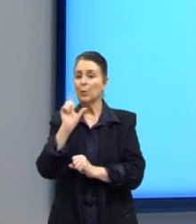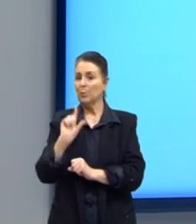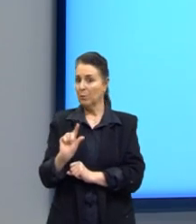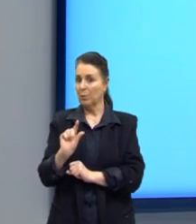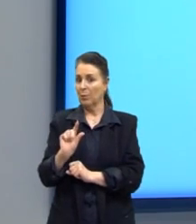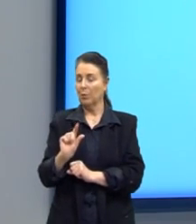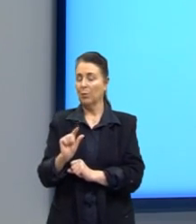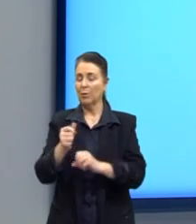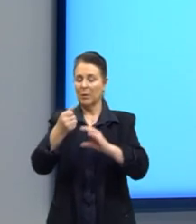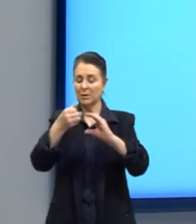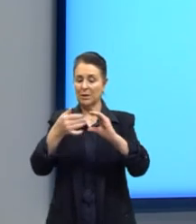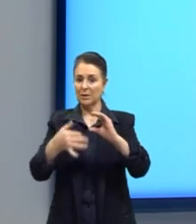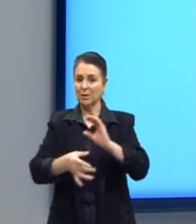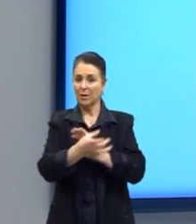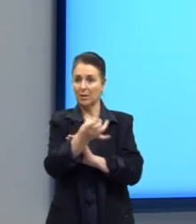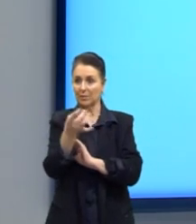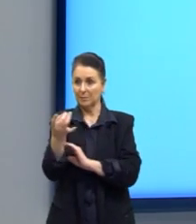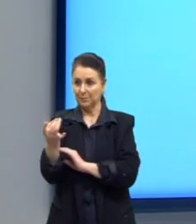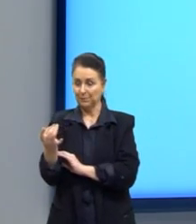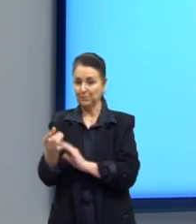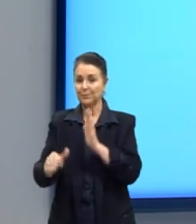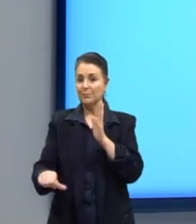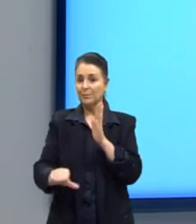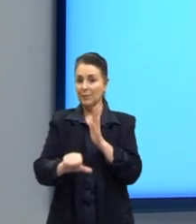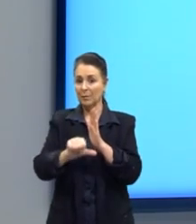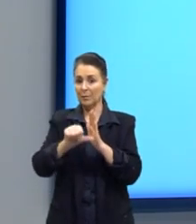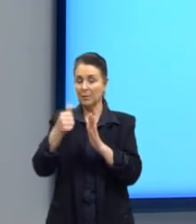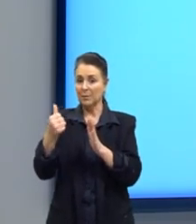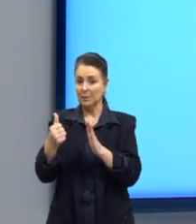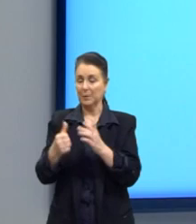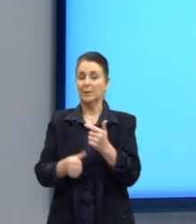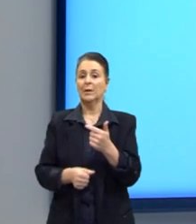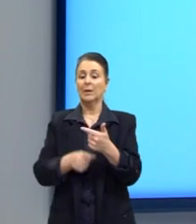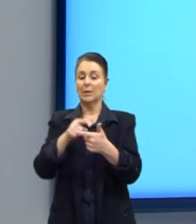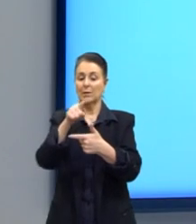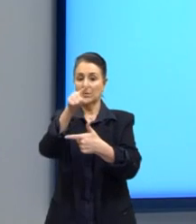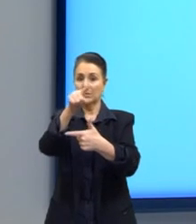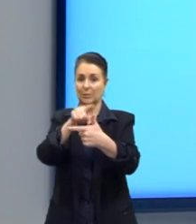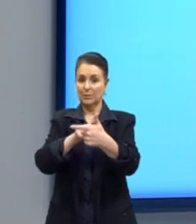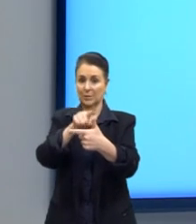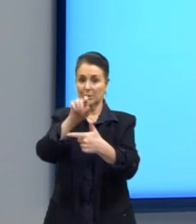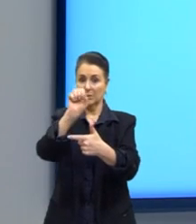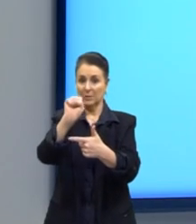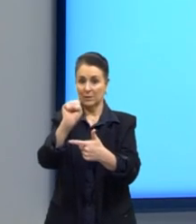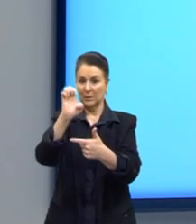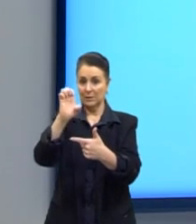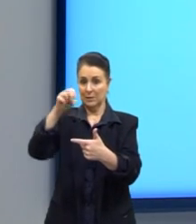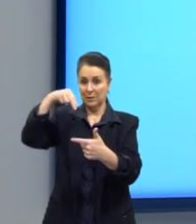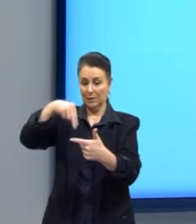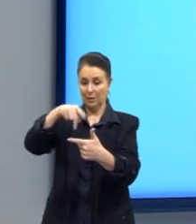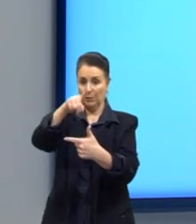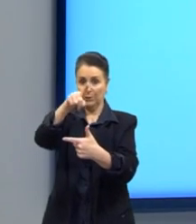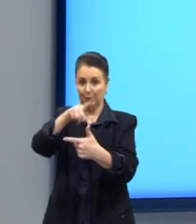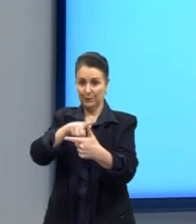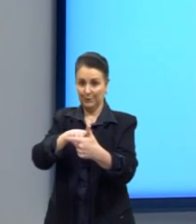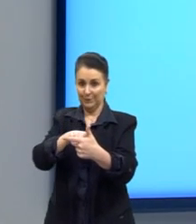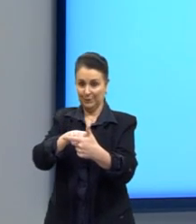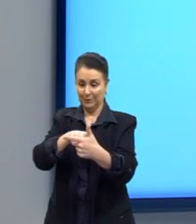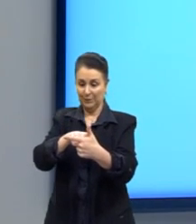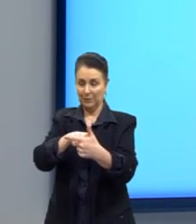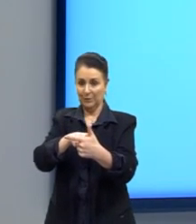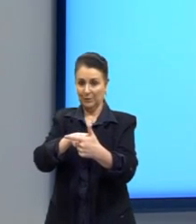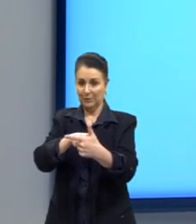característica tá primeira função então que nós vamos ver é a função seno nós chamamos